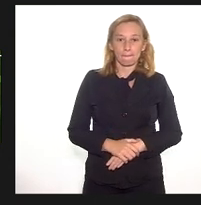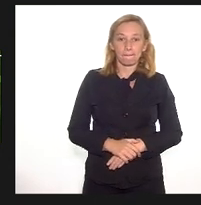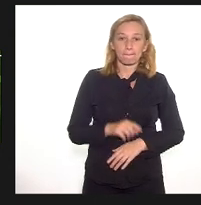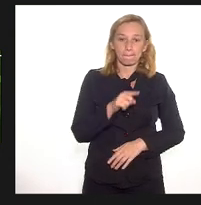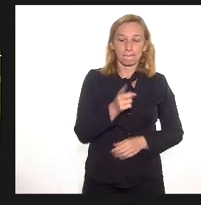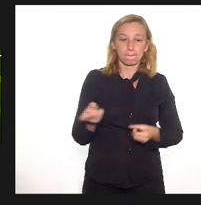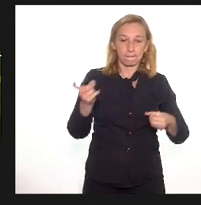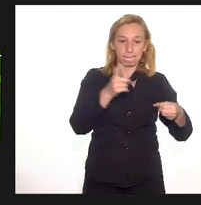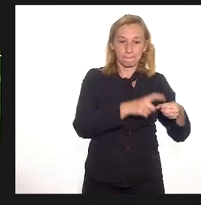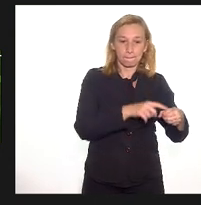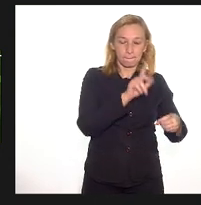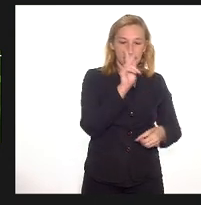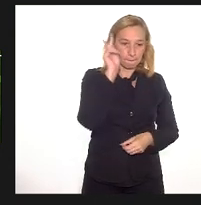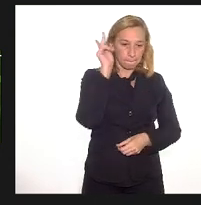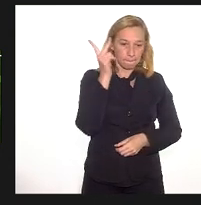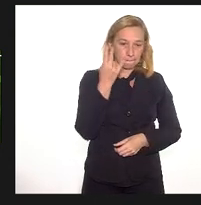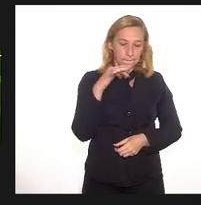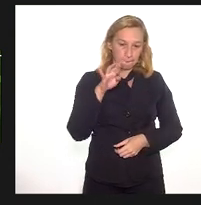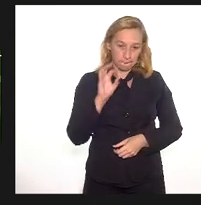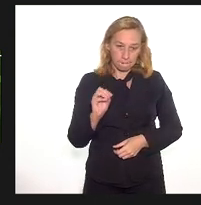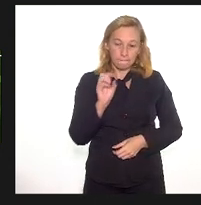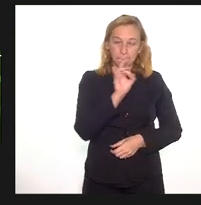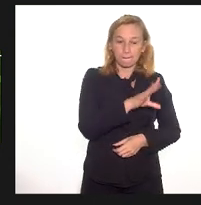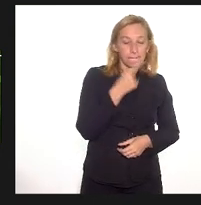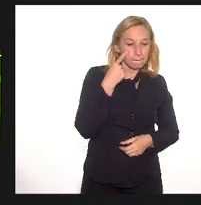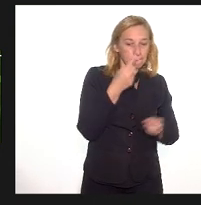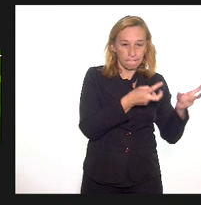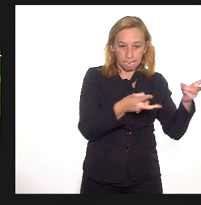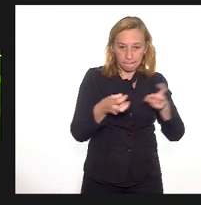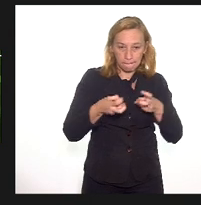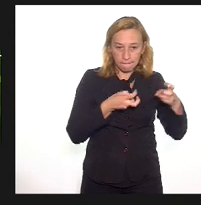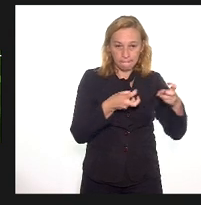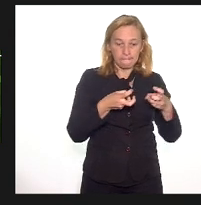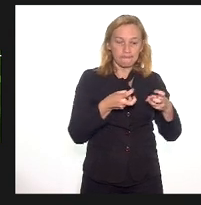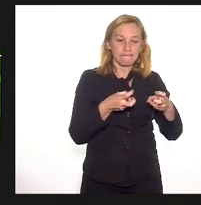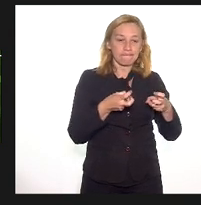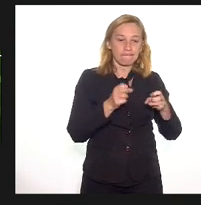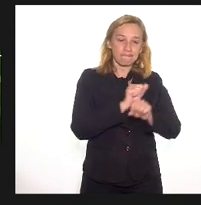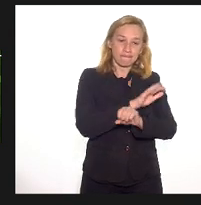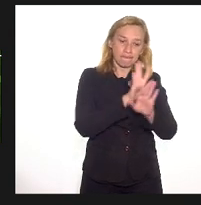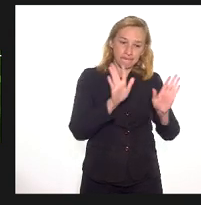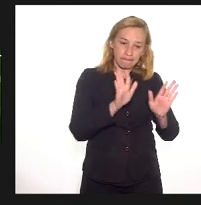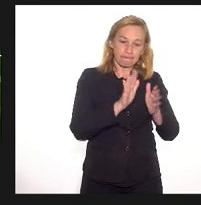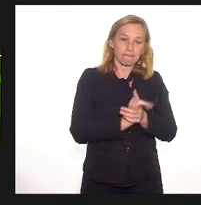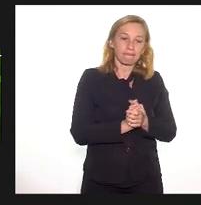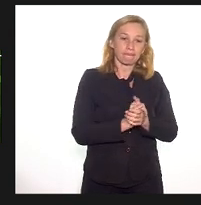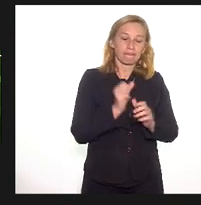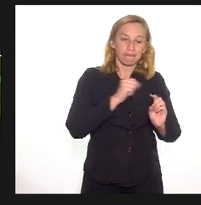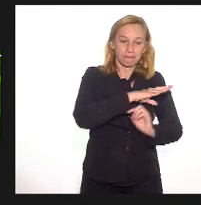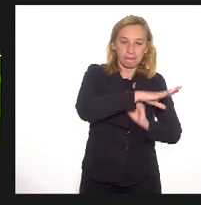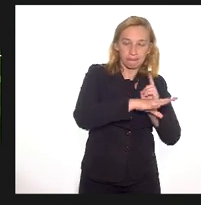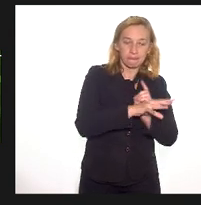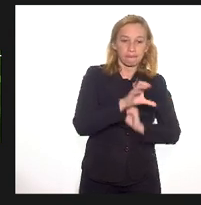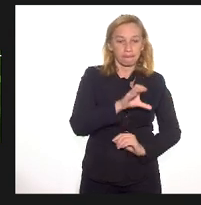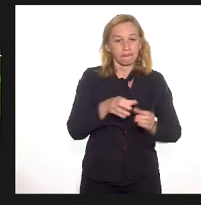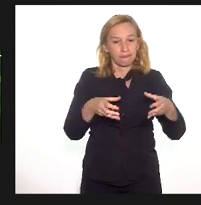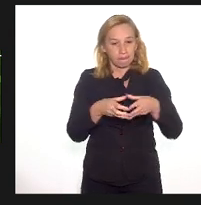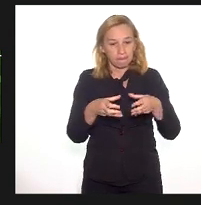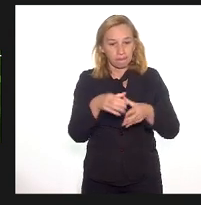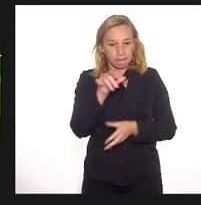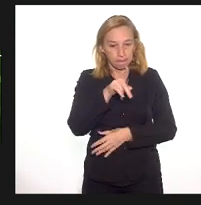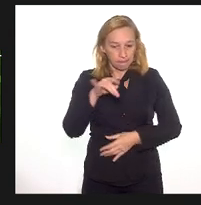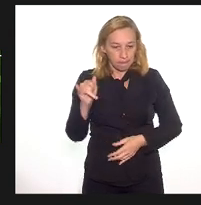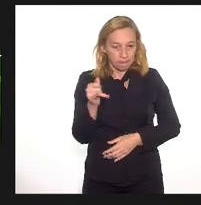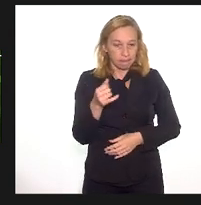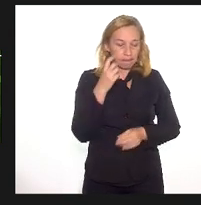Aqui, voltando ao histórico, só para a gente poder, acho que deixar claro para a sociedade, para a comissão, um pouco da visão, né,